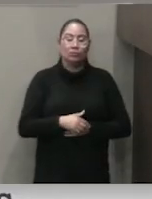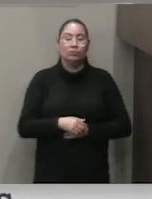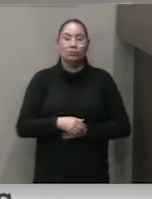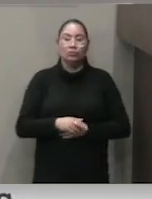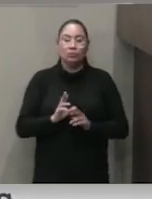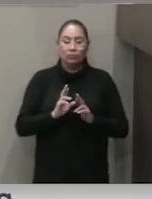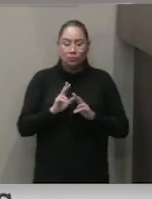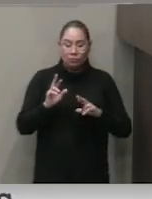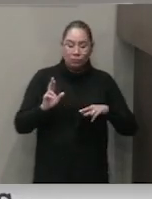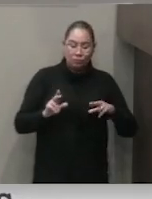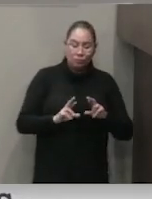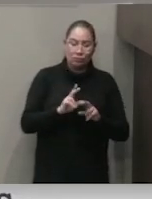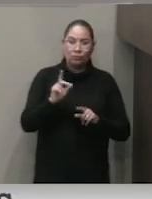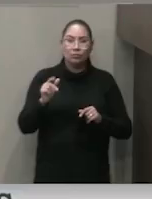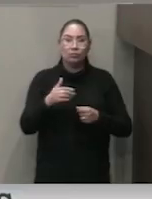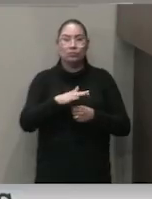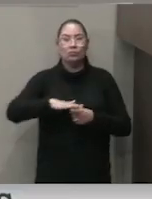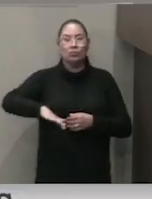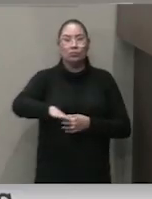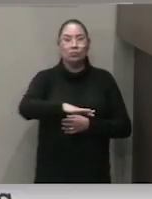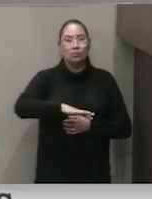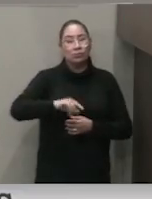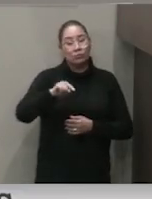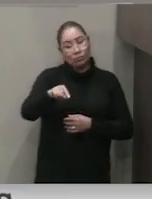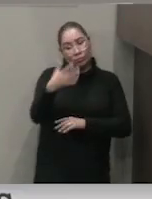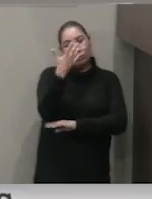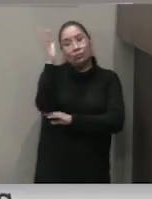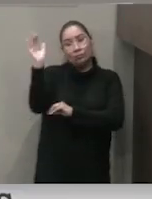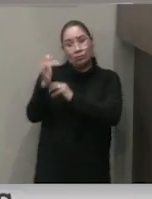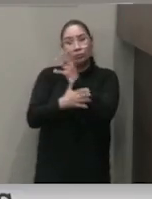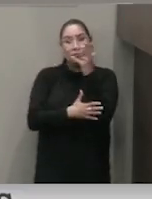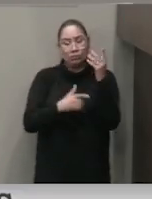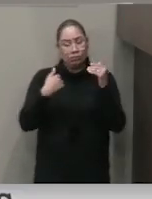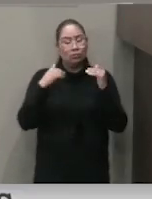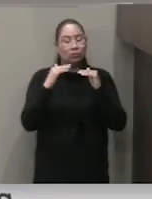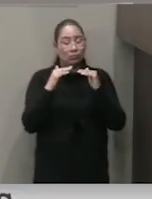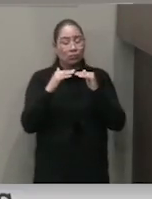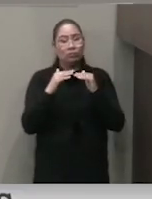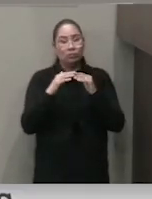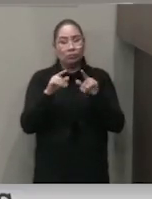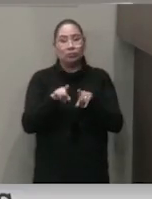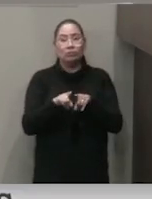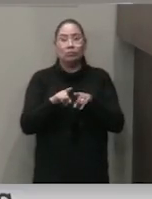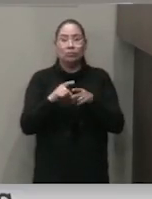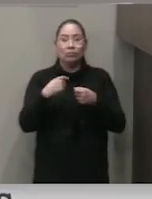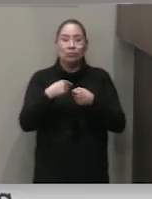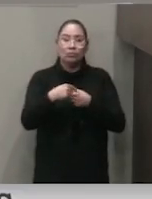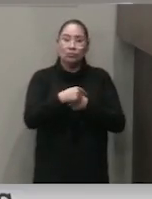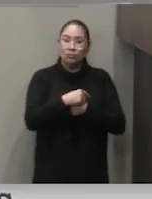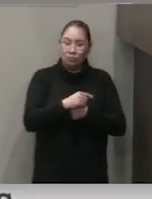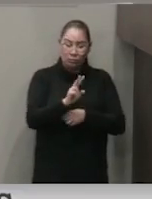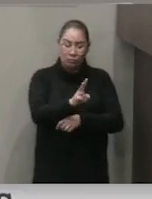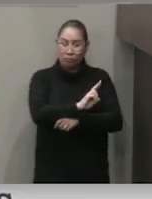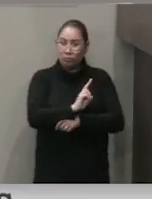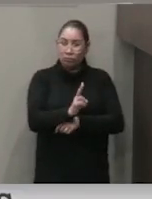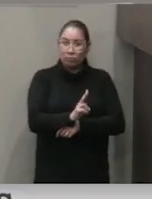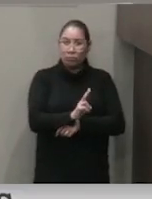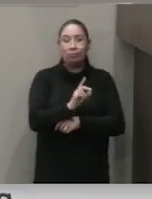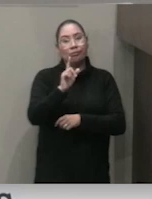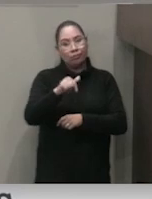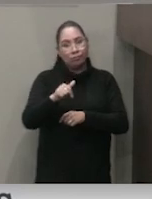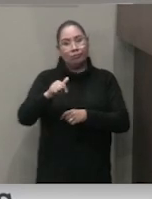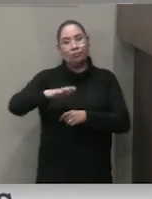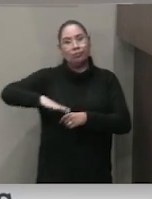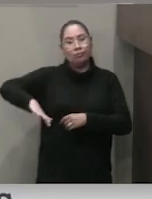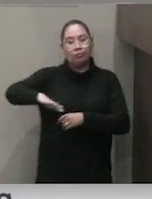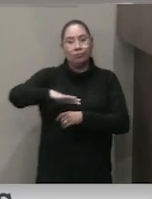As diferentes situações que a senhora trouxe aqui, a questão ambiental, que eu concordo plenamente. Se tem uma coisa que o município não fiscaliza, é a questão